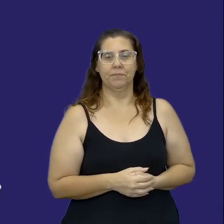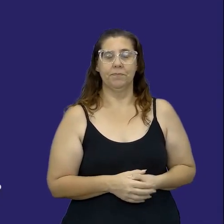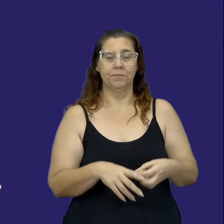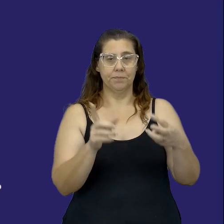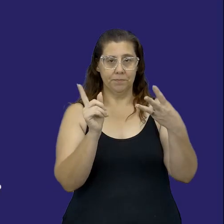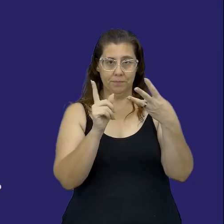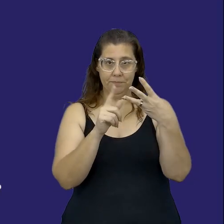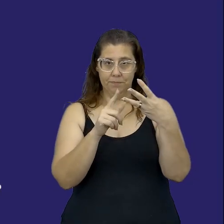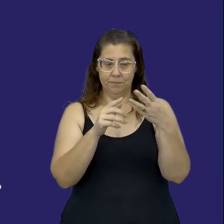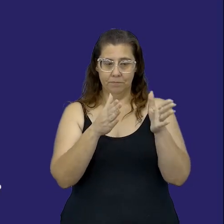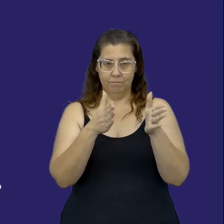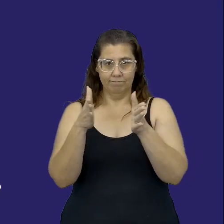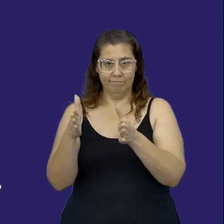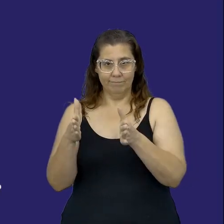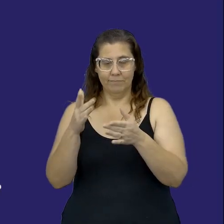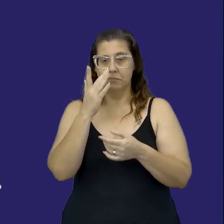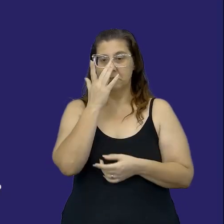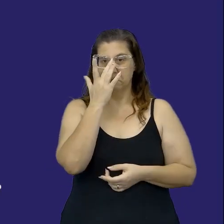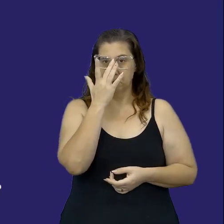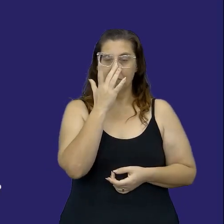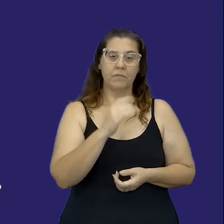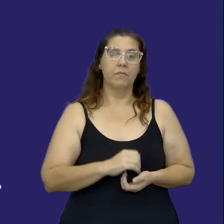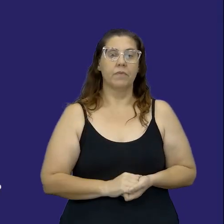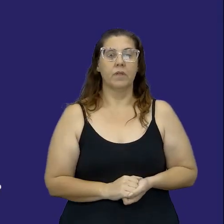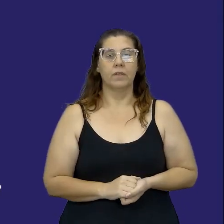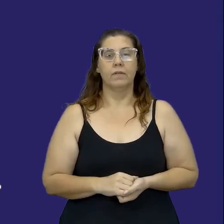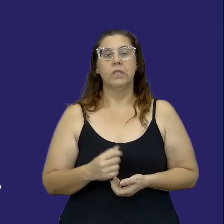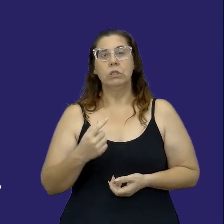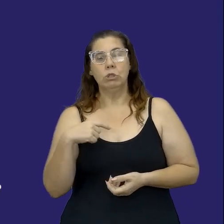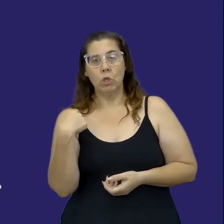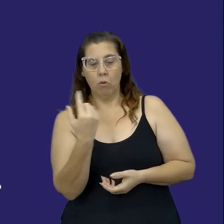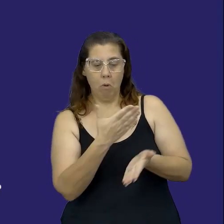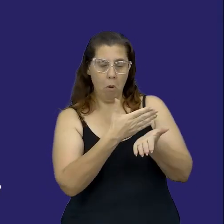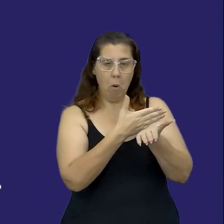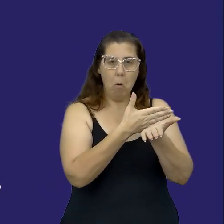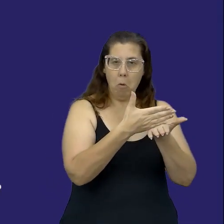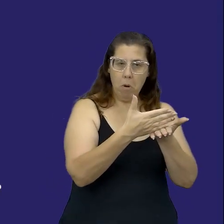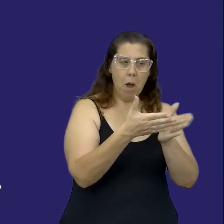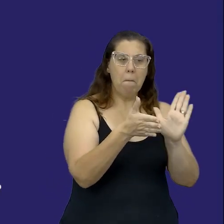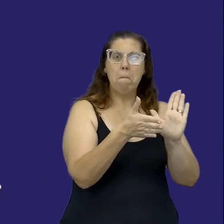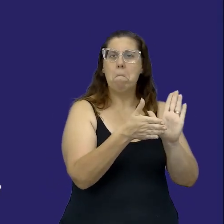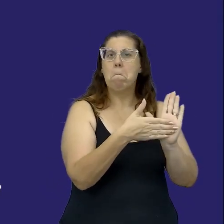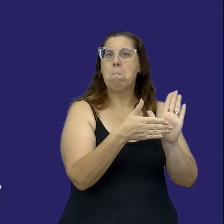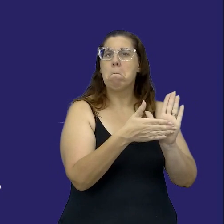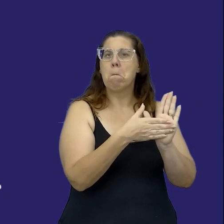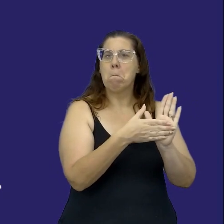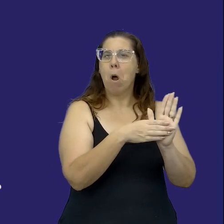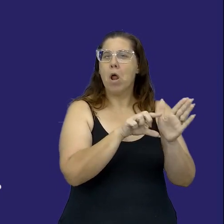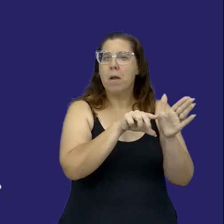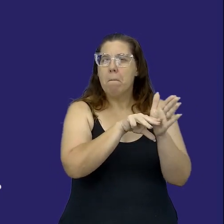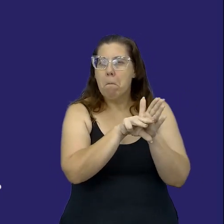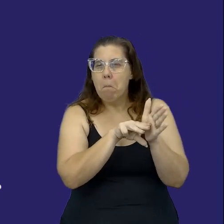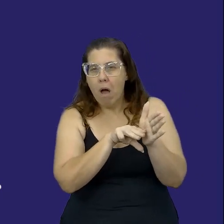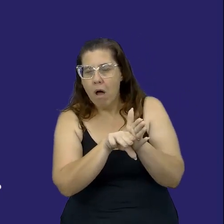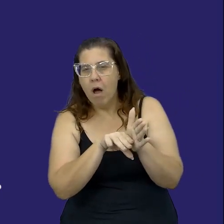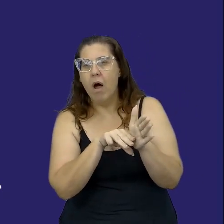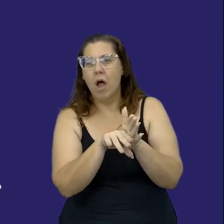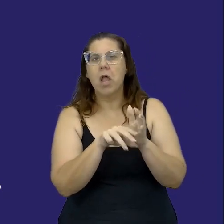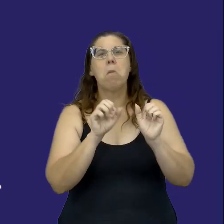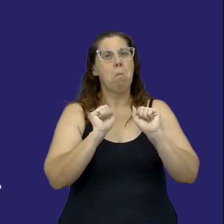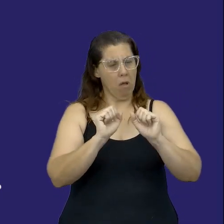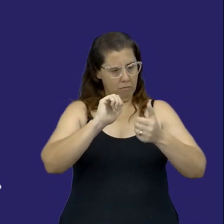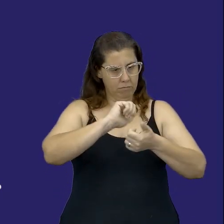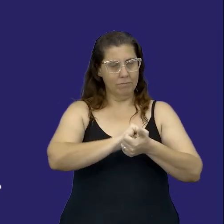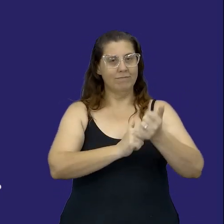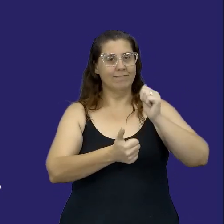Nesse terceiro momento, nós damos início a uma proposta metodológica, né, que poderá ser